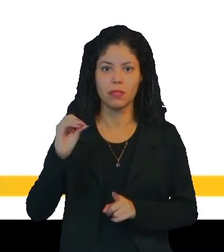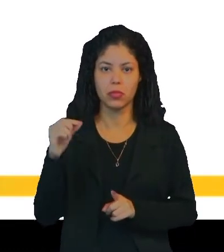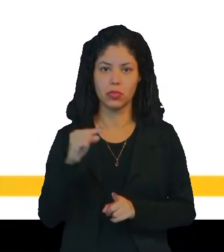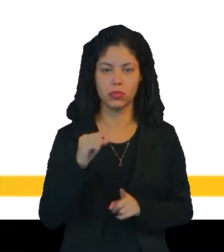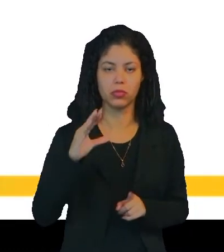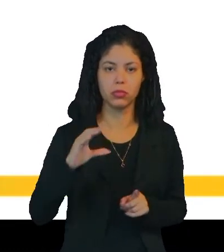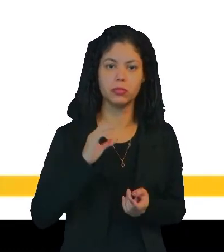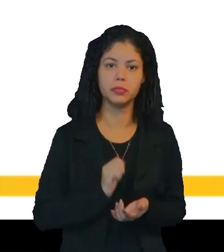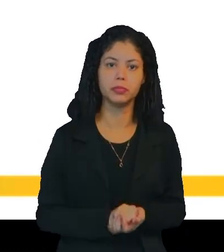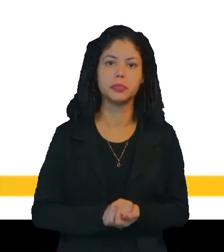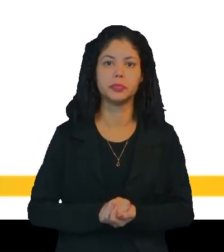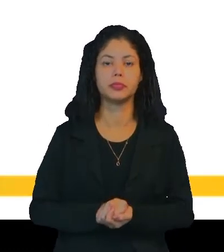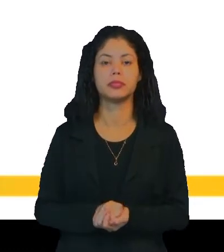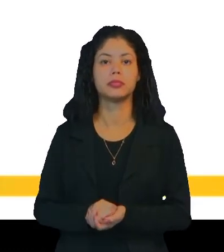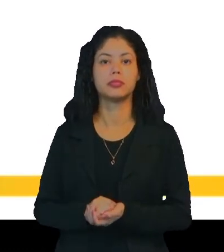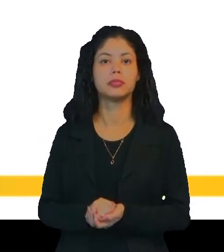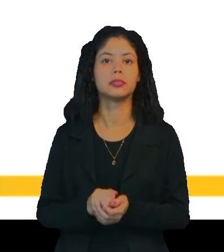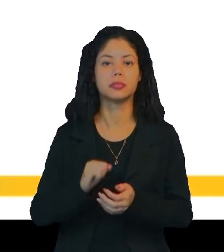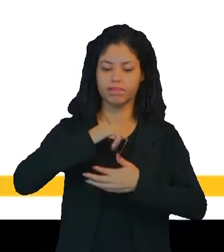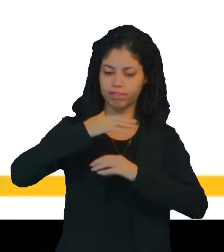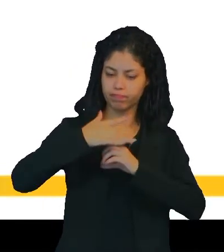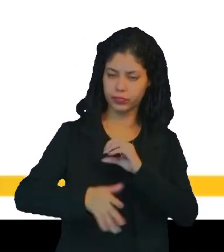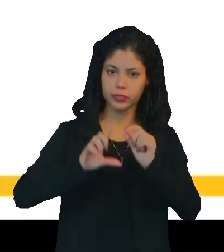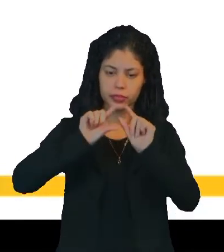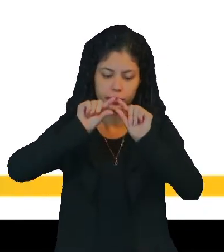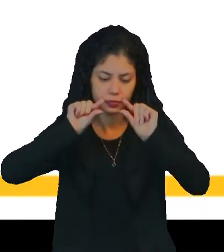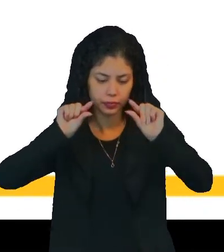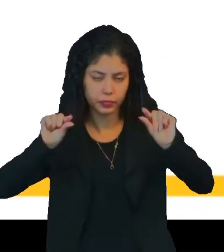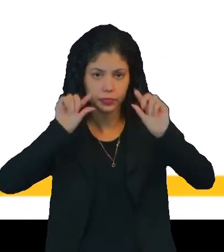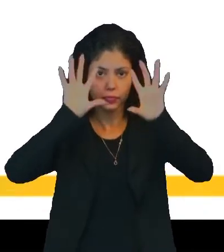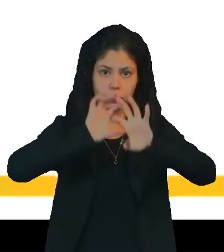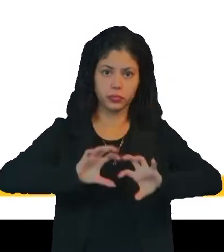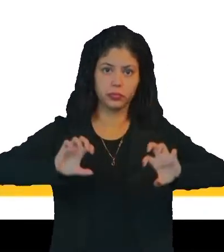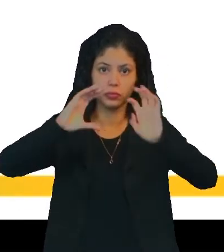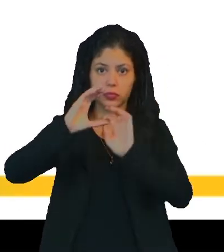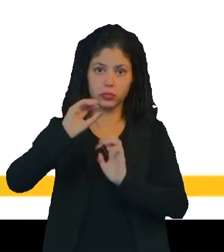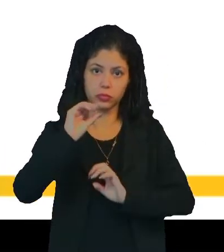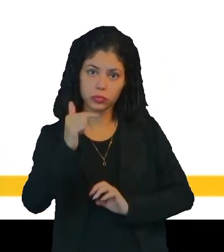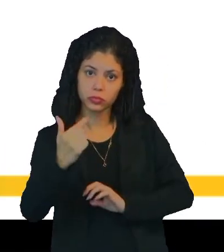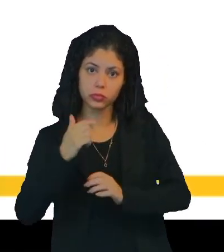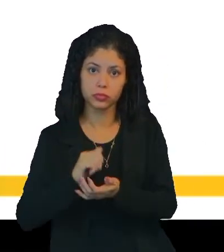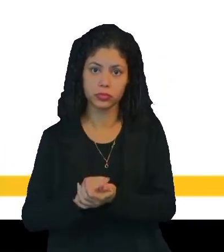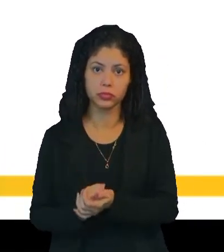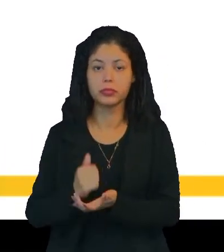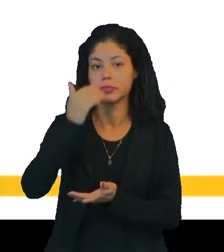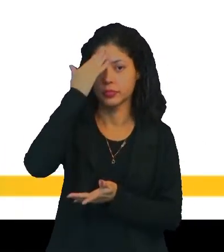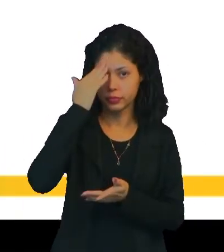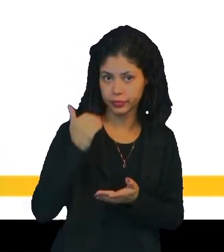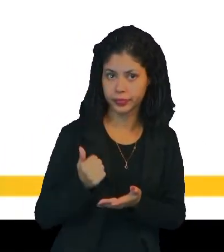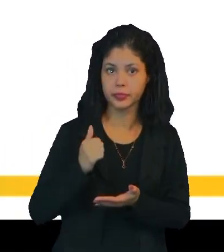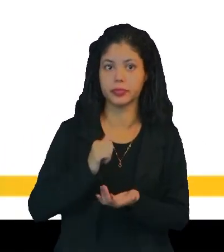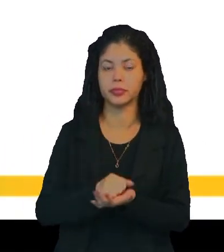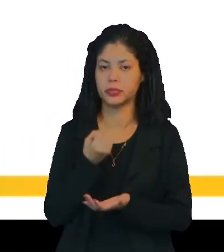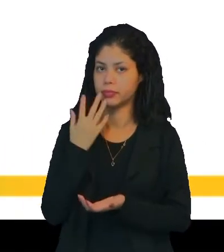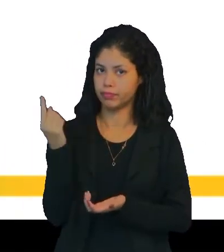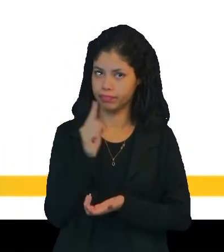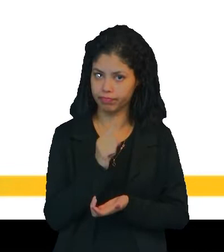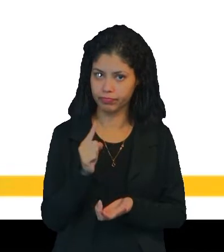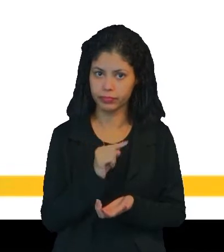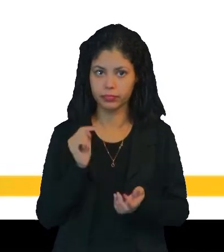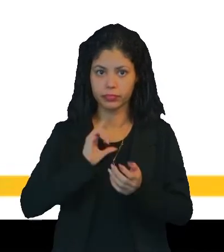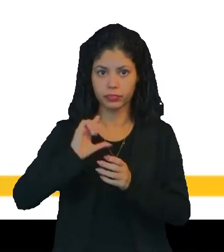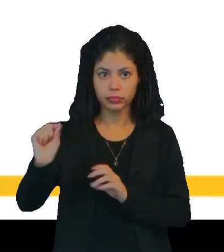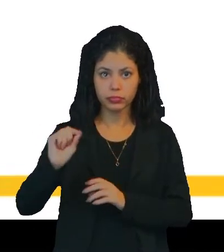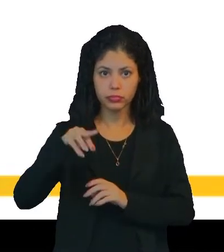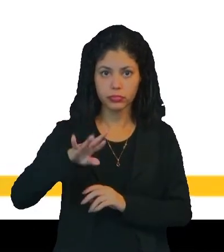menos 140 graus Celsius. A atmosfera é bem fina e o gás principal é o CO2, o que devemos saber não é bom para nós. Saindo